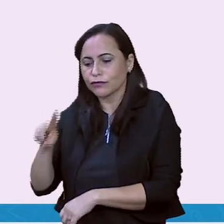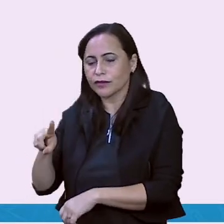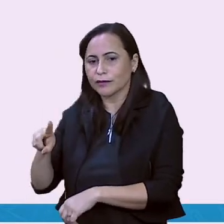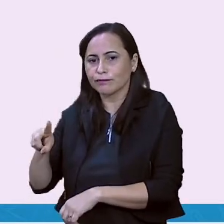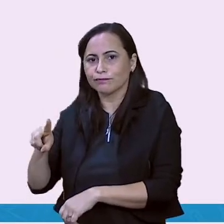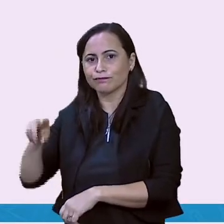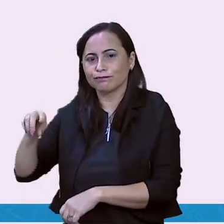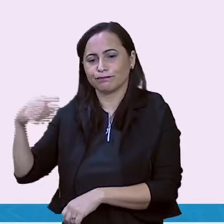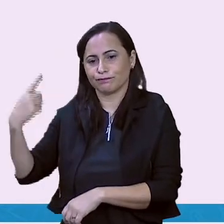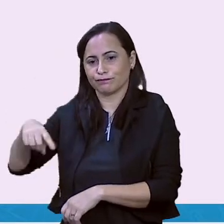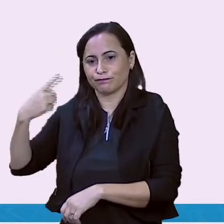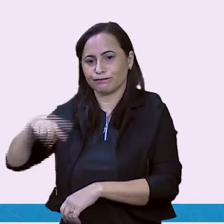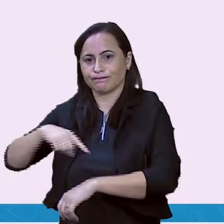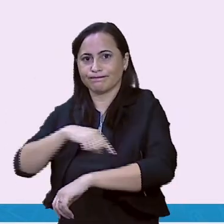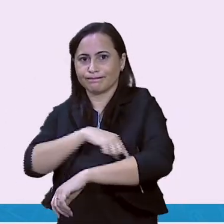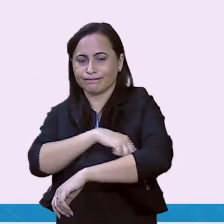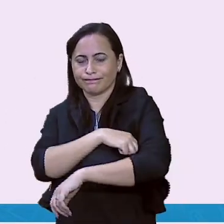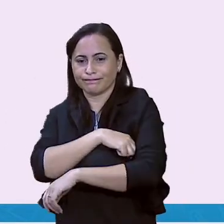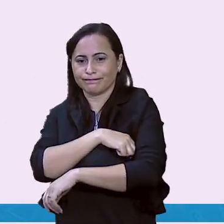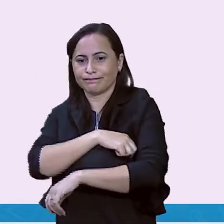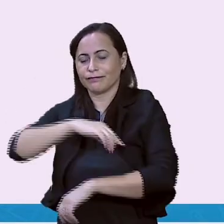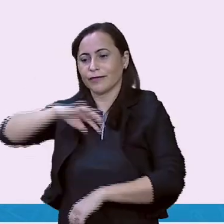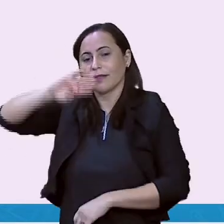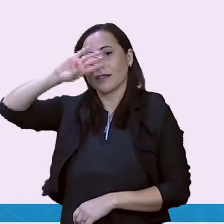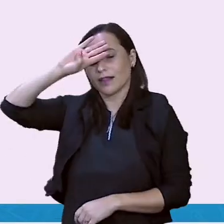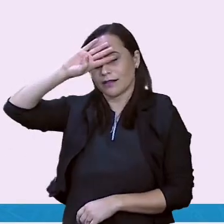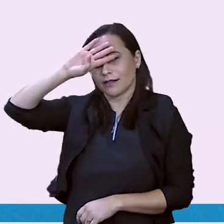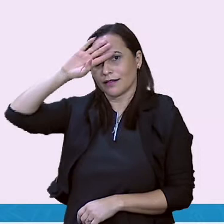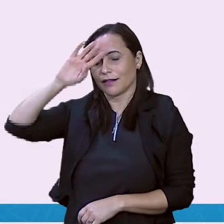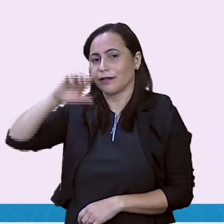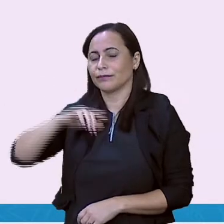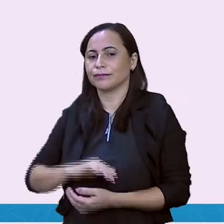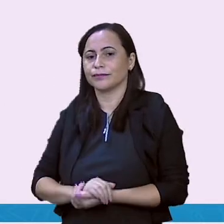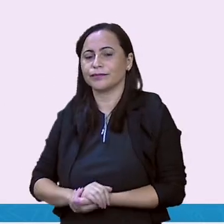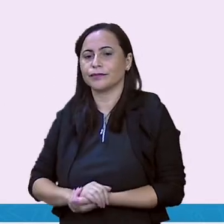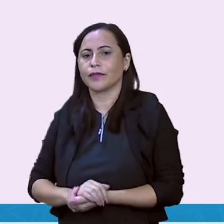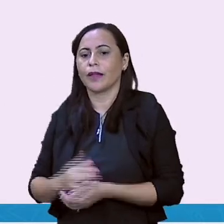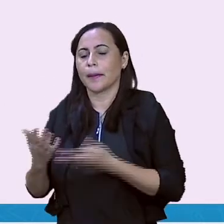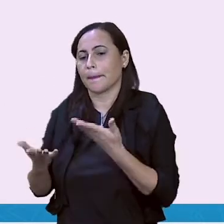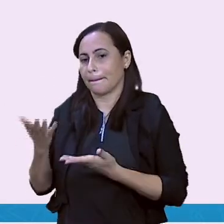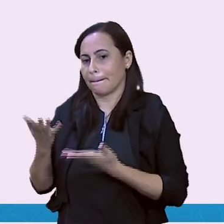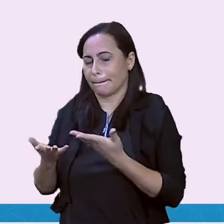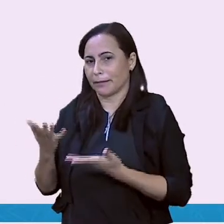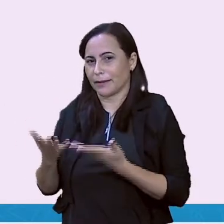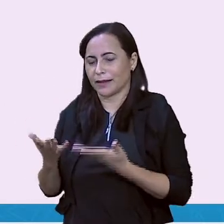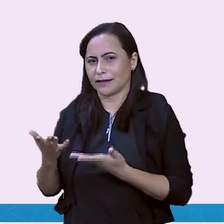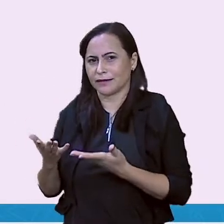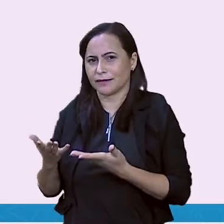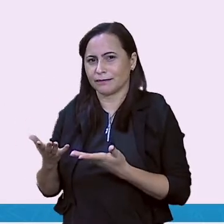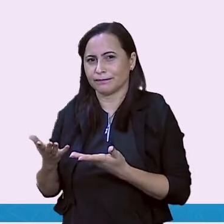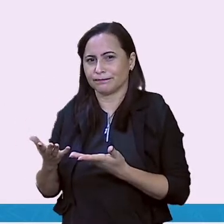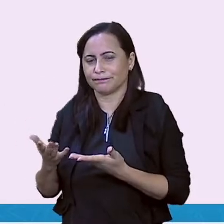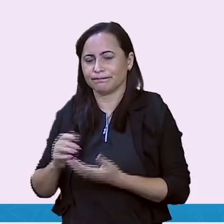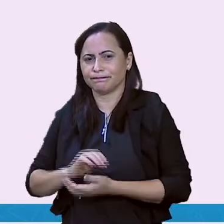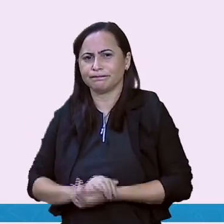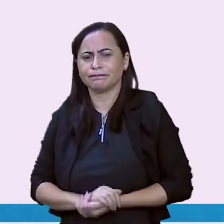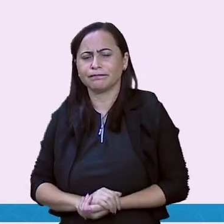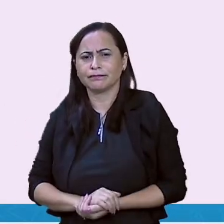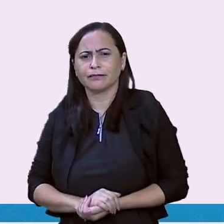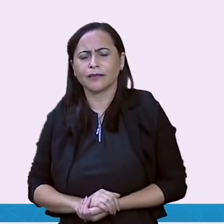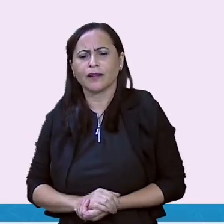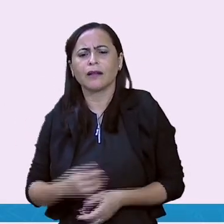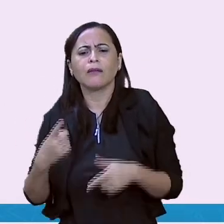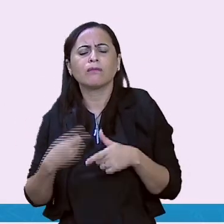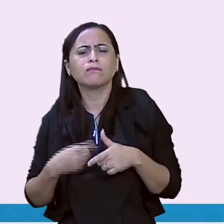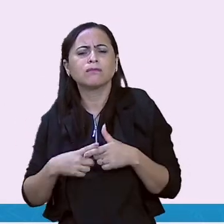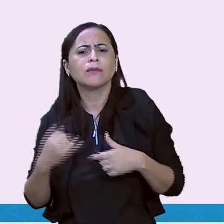termômetro, vai olhar a temperatura, primeira coisa, né? E pesar. para saber quantos quilos você tem. Por que